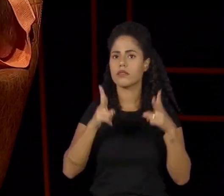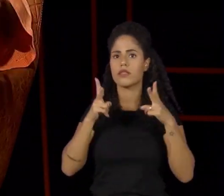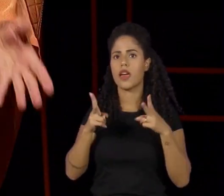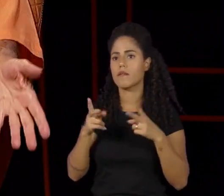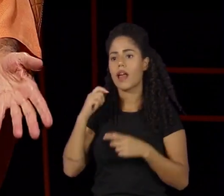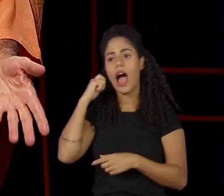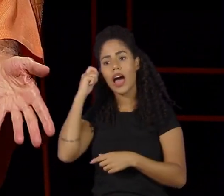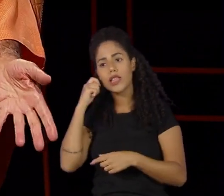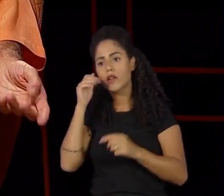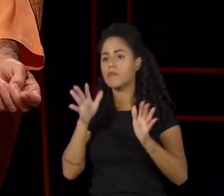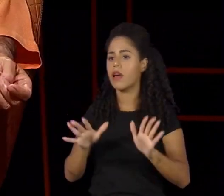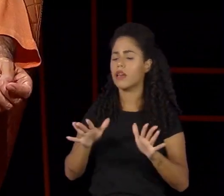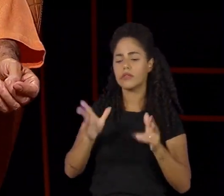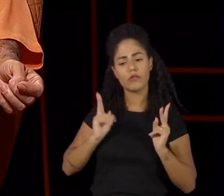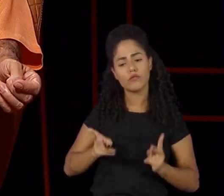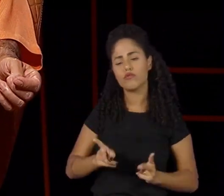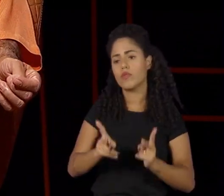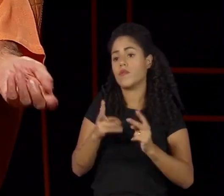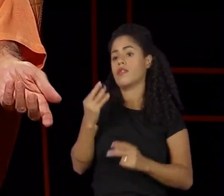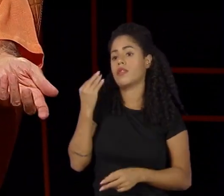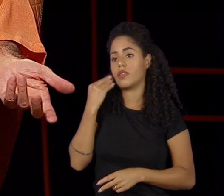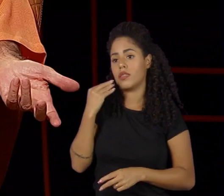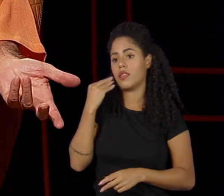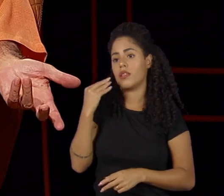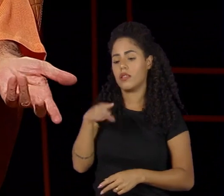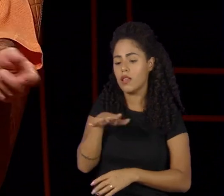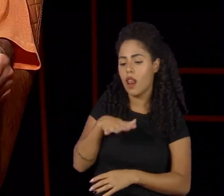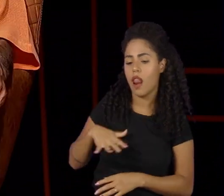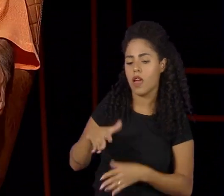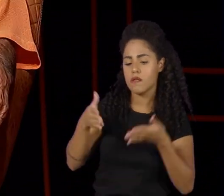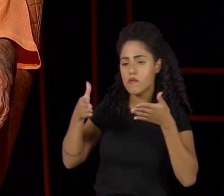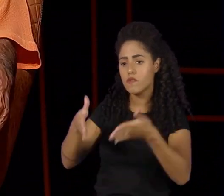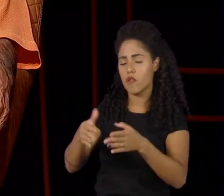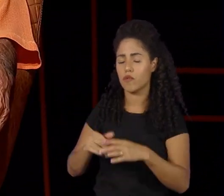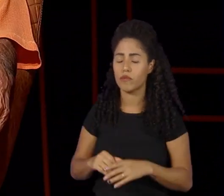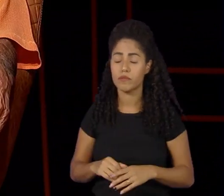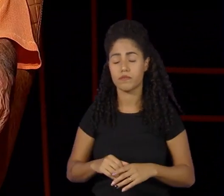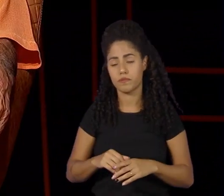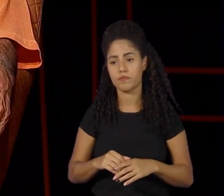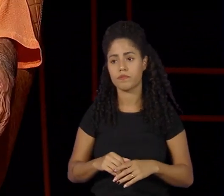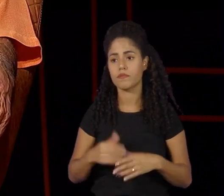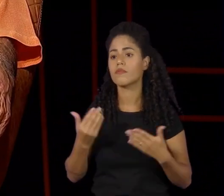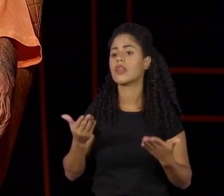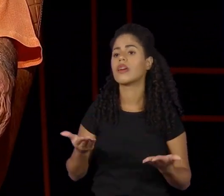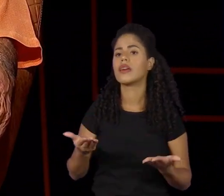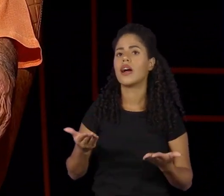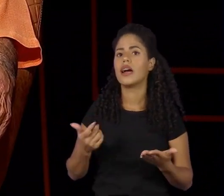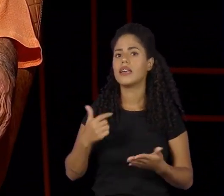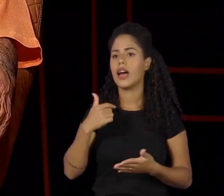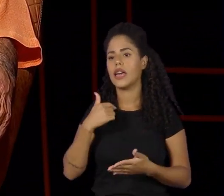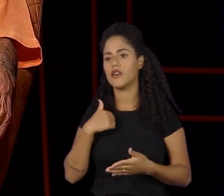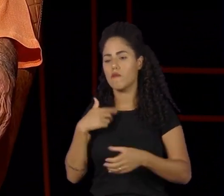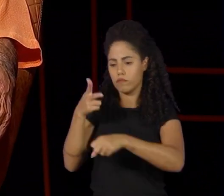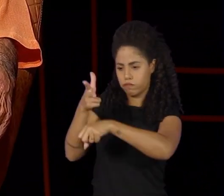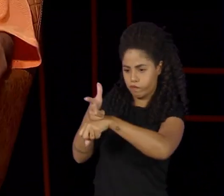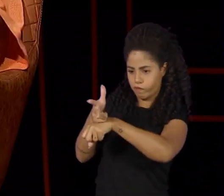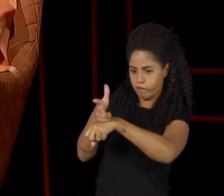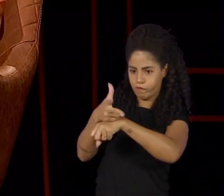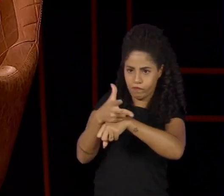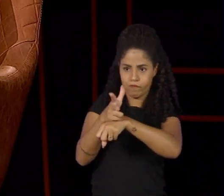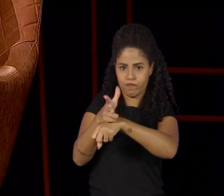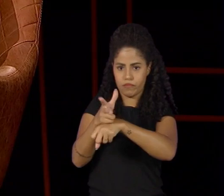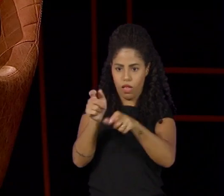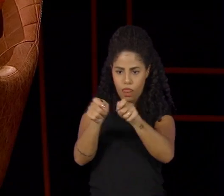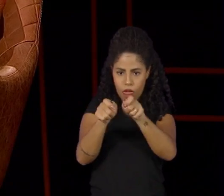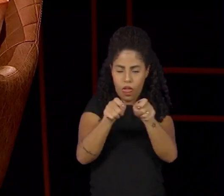ator, mas continuava no meio, né, na coisa. E não cheguei a fazer câmera, mas